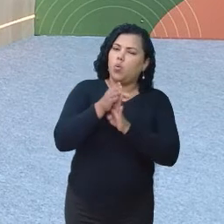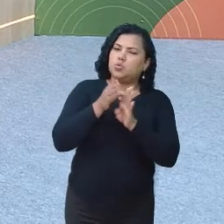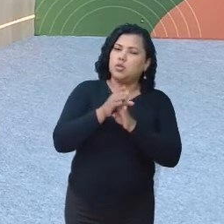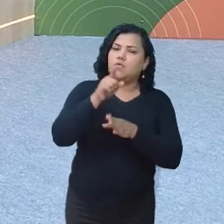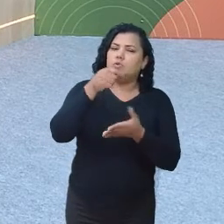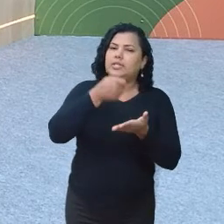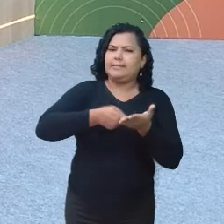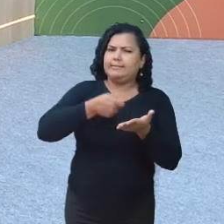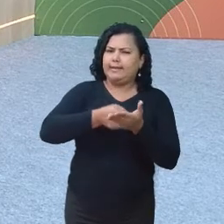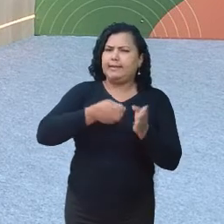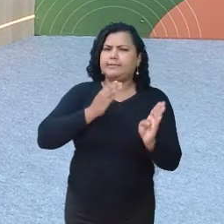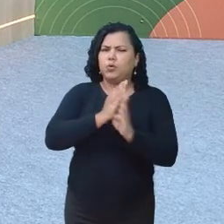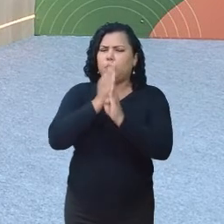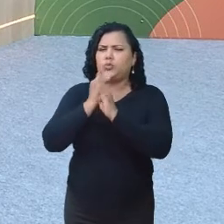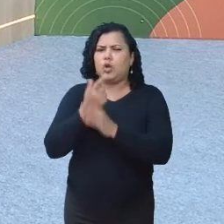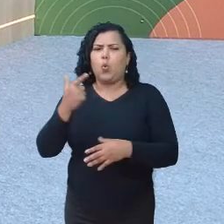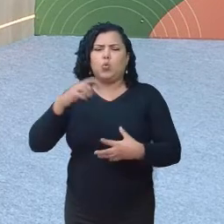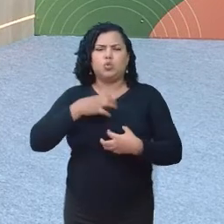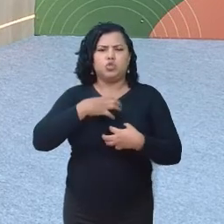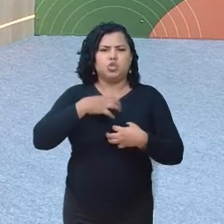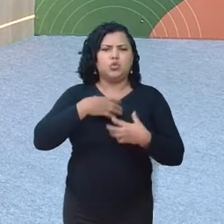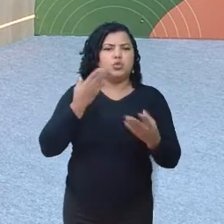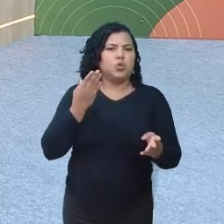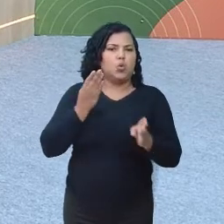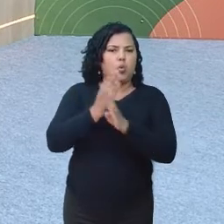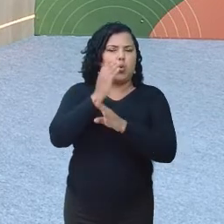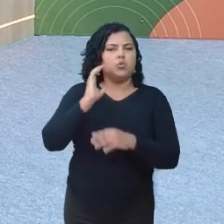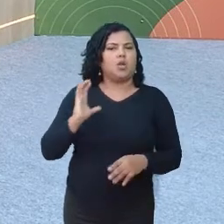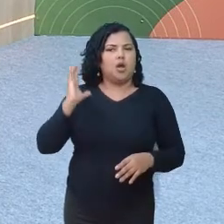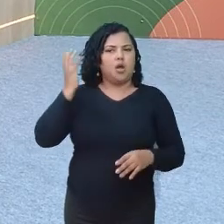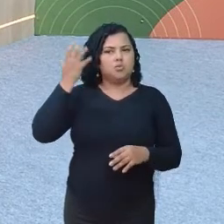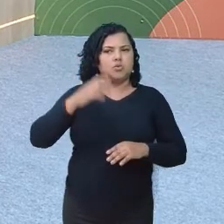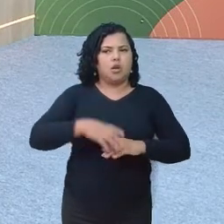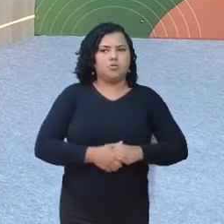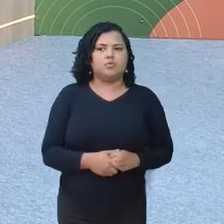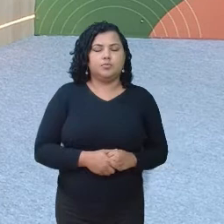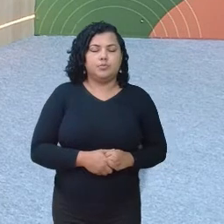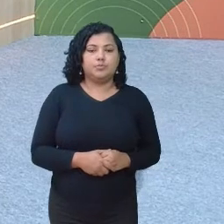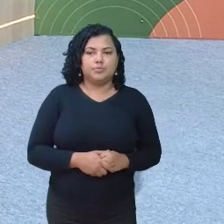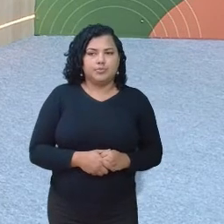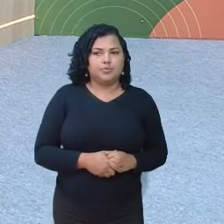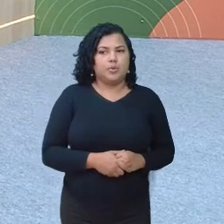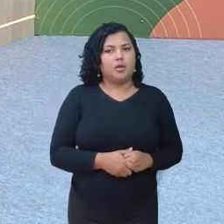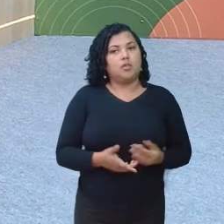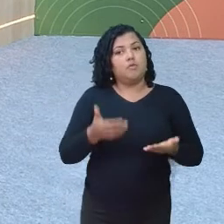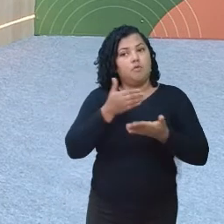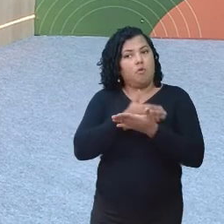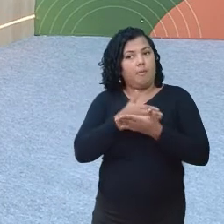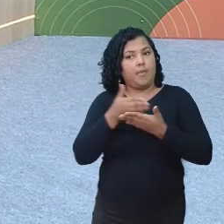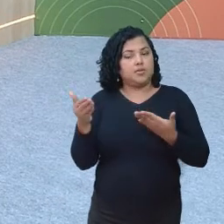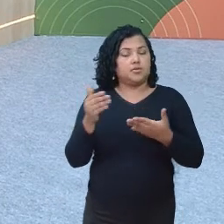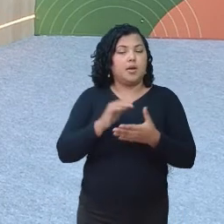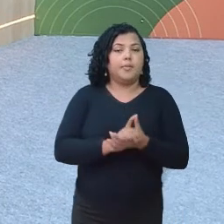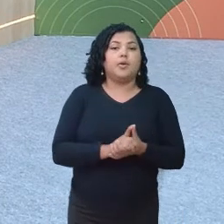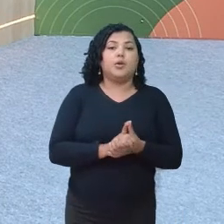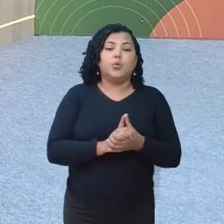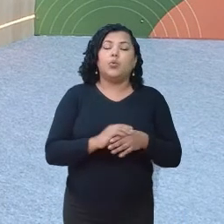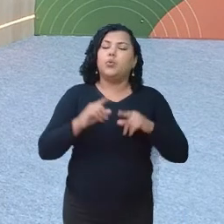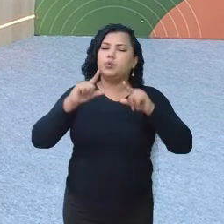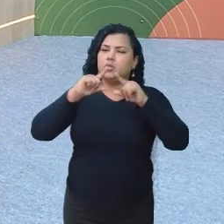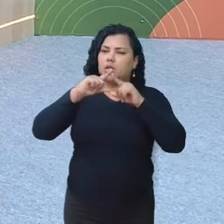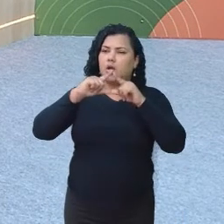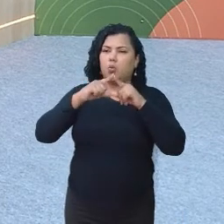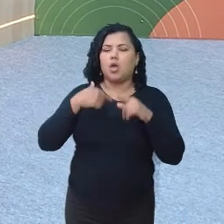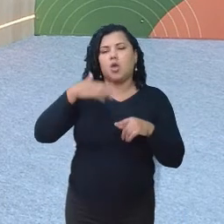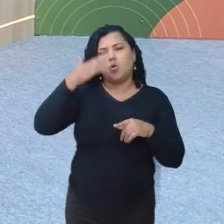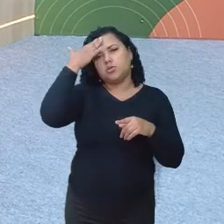tente encontrar outras formas de chegar a esse resultado. Então o que eu vou fazer aqui é o seguinte, vou começar pelo triângulo. Eu sei que a